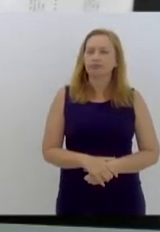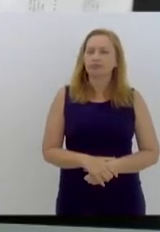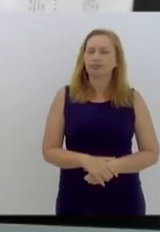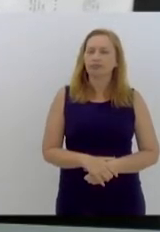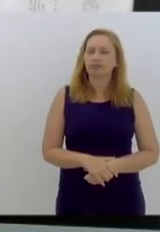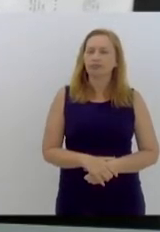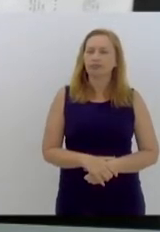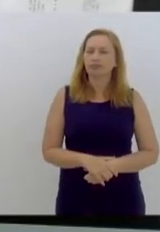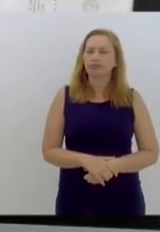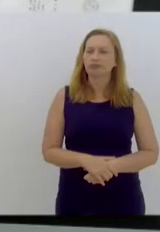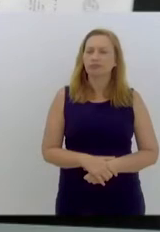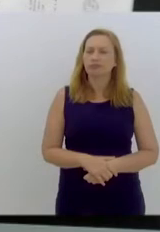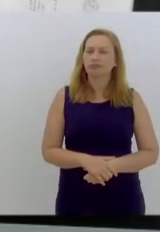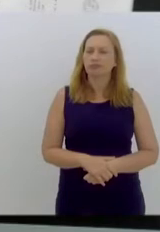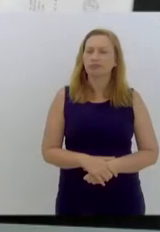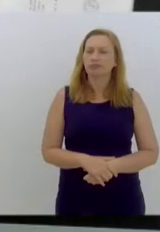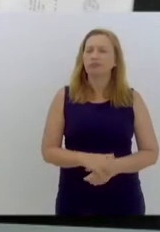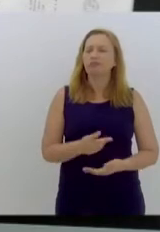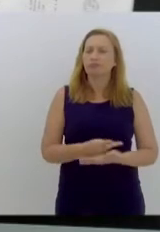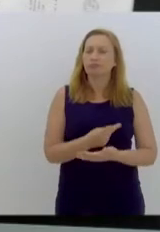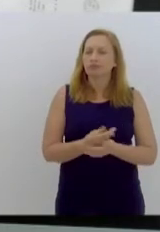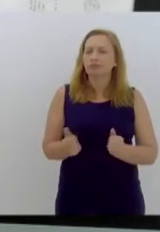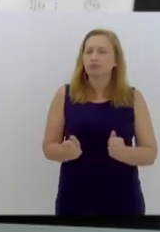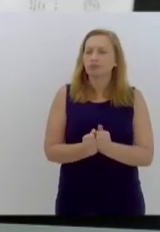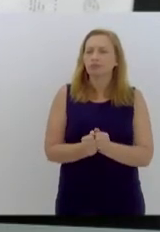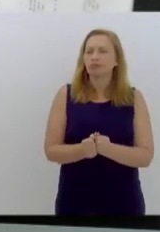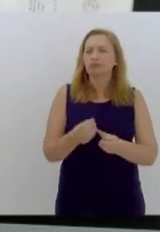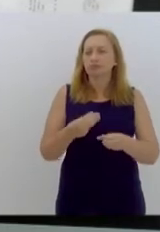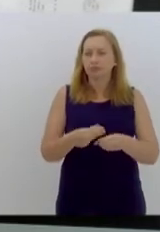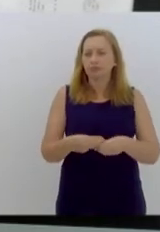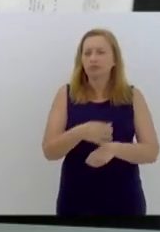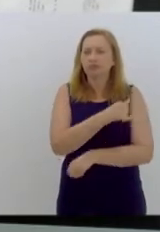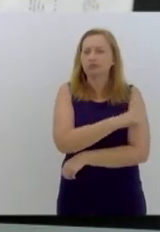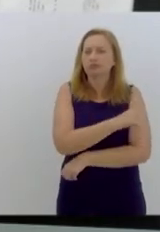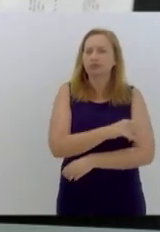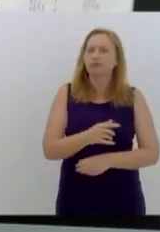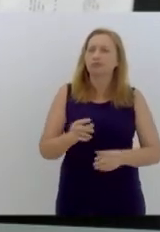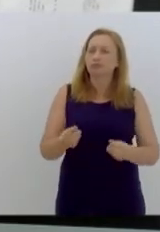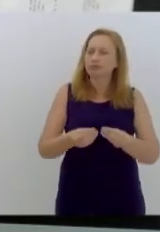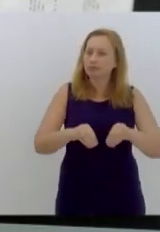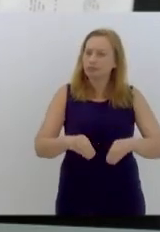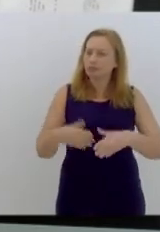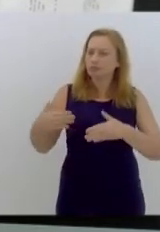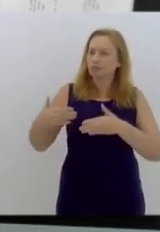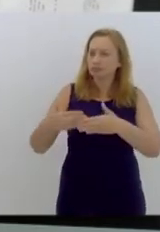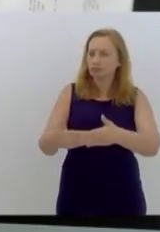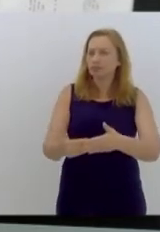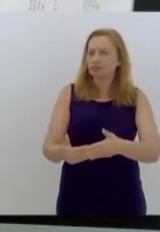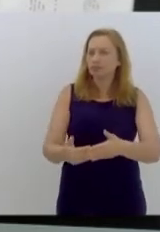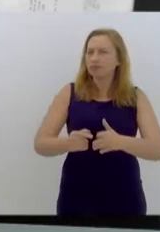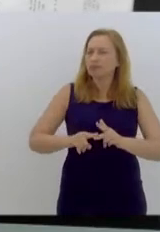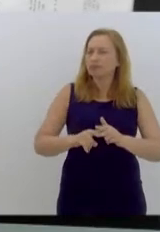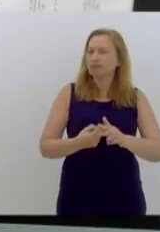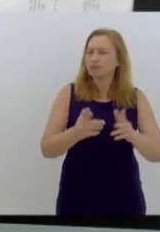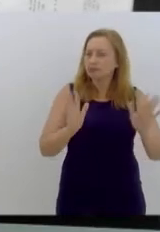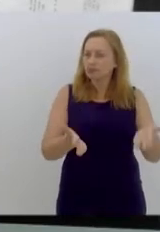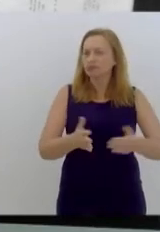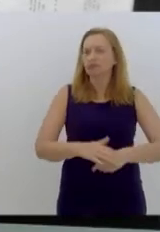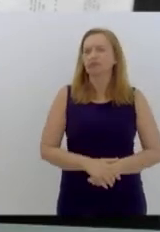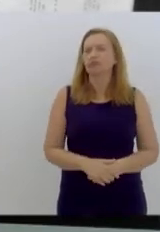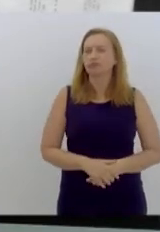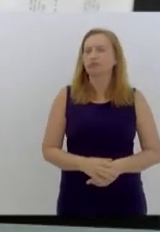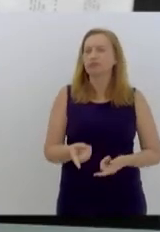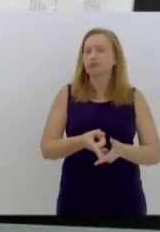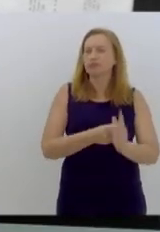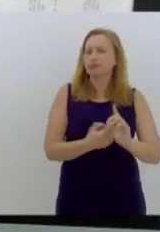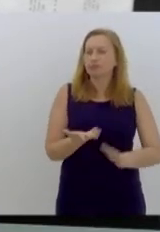indevido junto ao município do Rio de Janeiro, quer dizer, ele foi prejudicado ao longo desses anos, que se corrija daqui para frente. E essa dívida